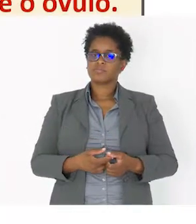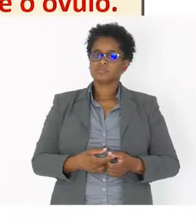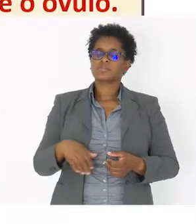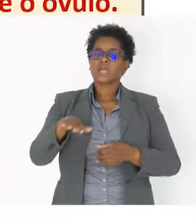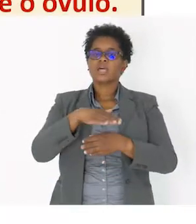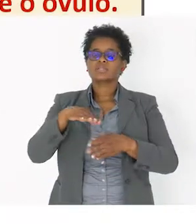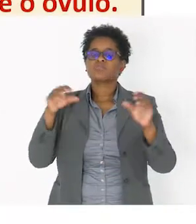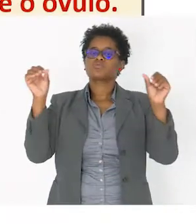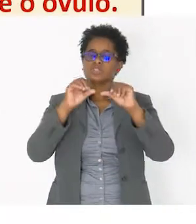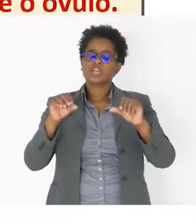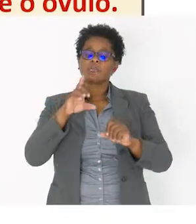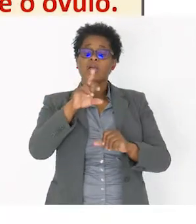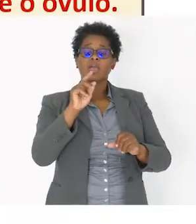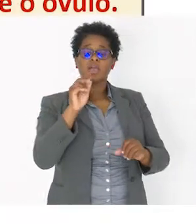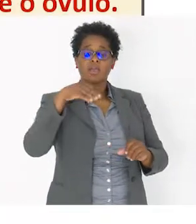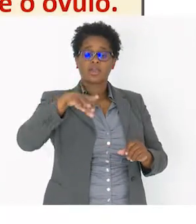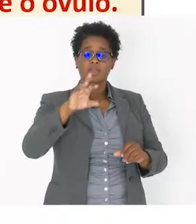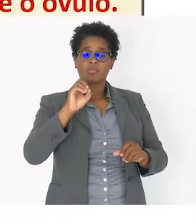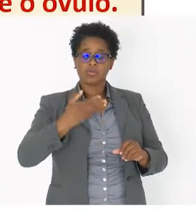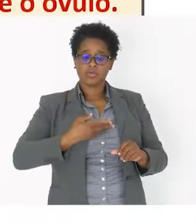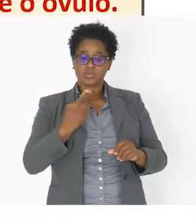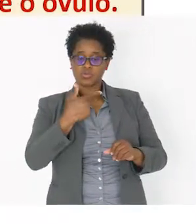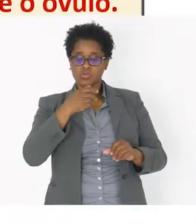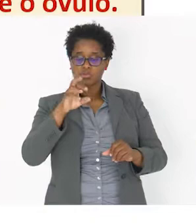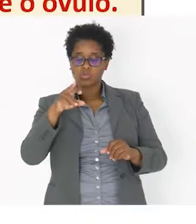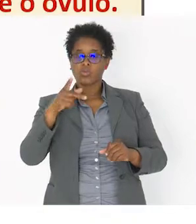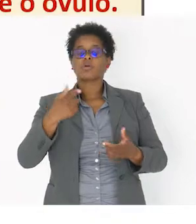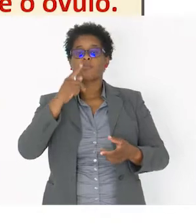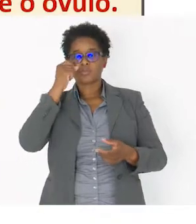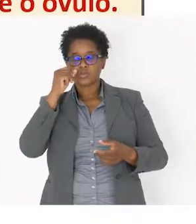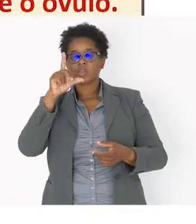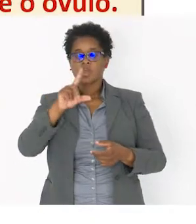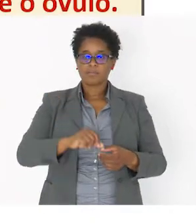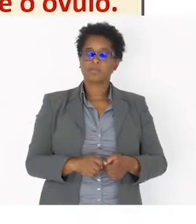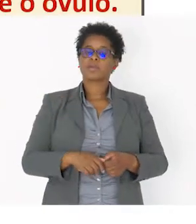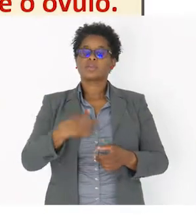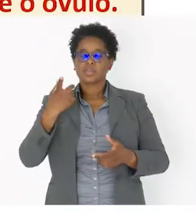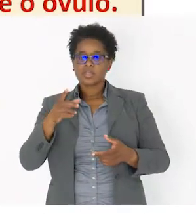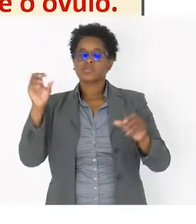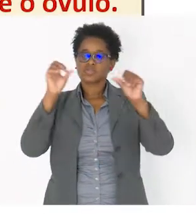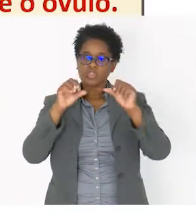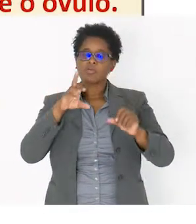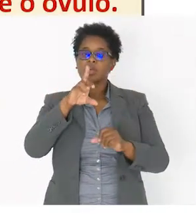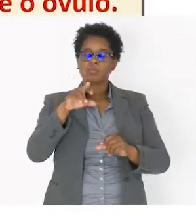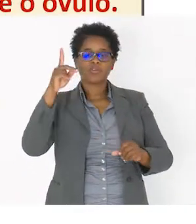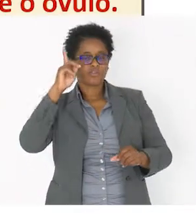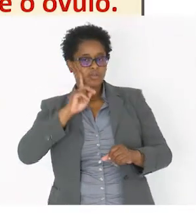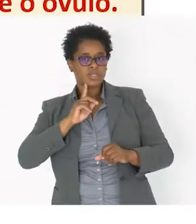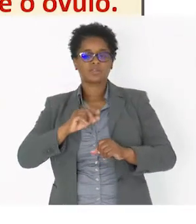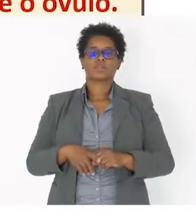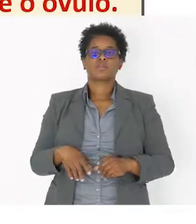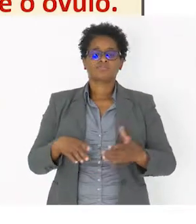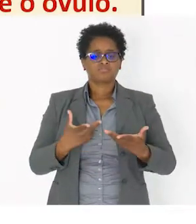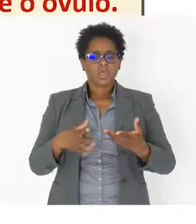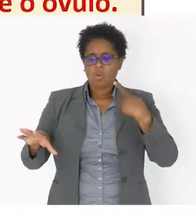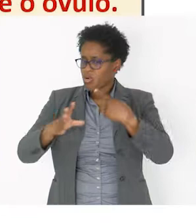do sistema reprodutor masculino e do sistema reprodutor feminino.